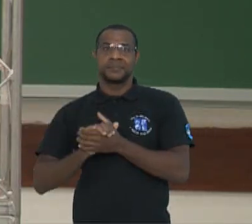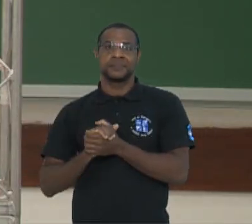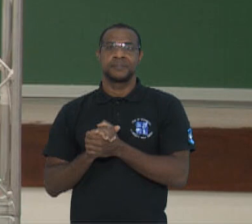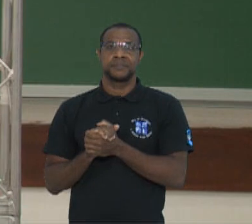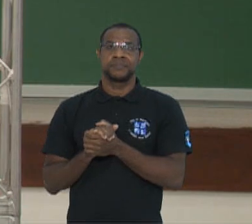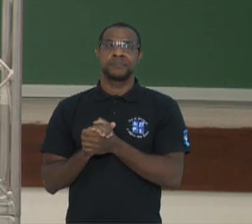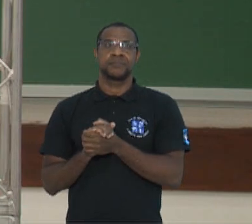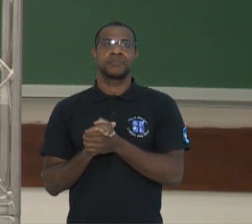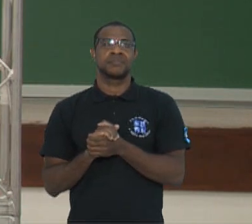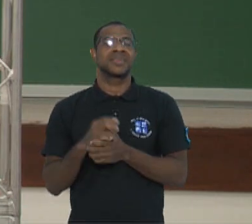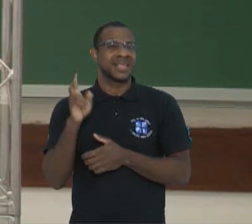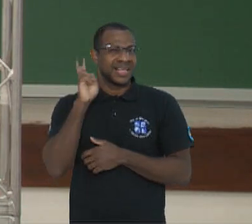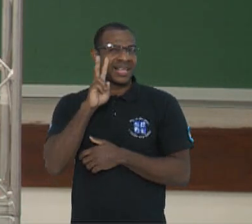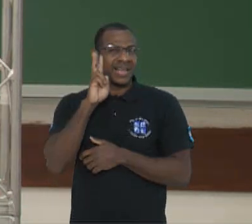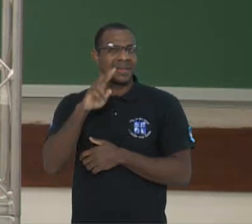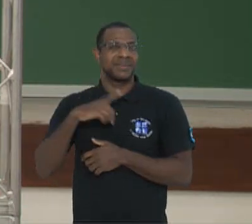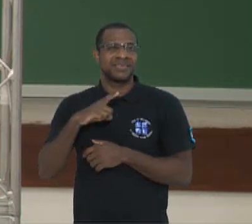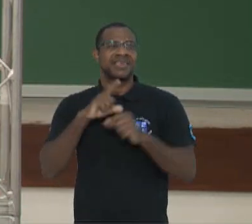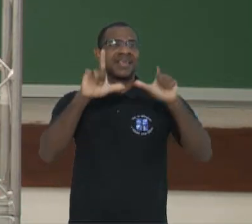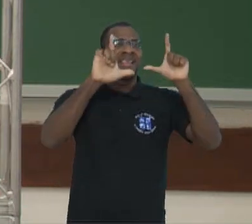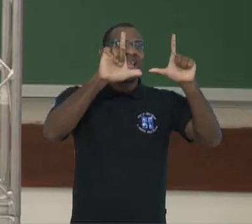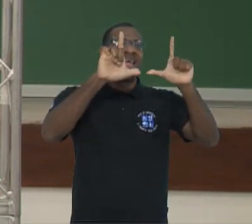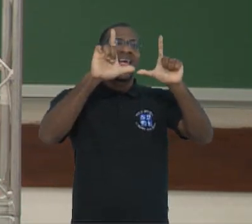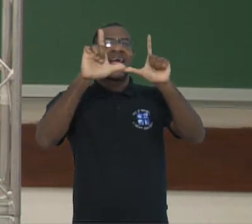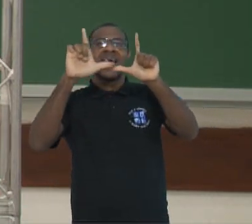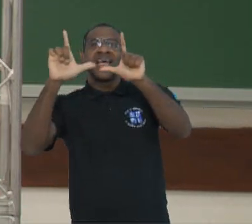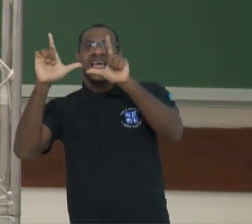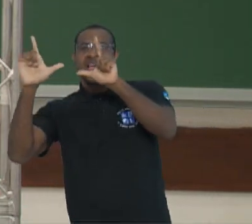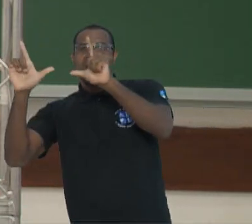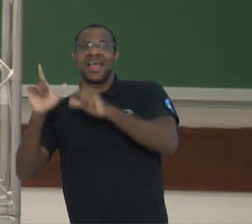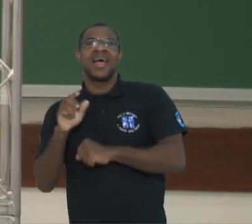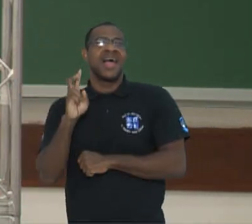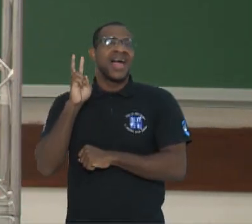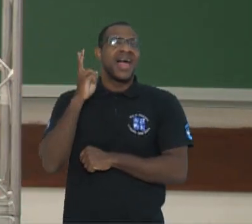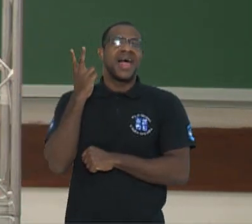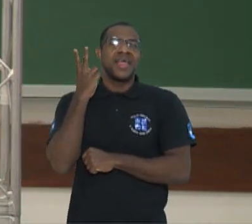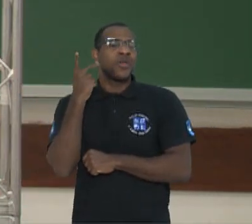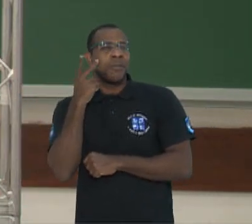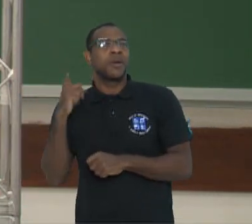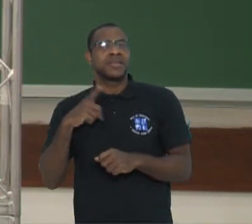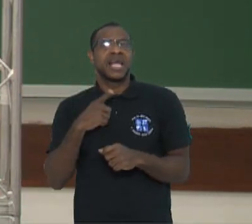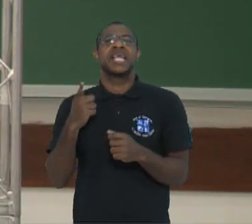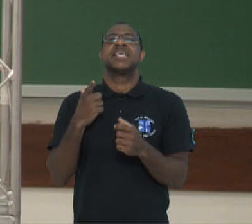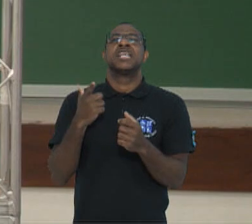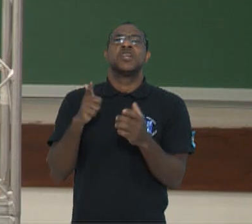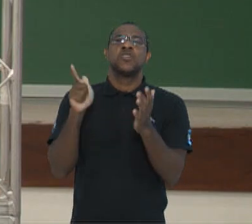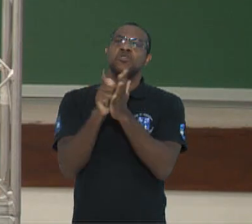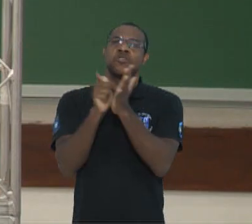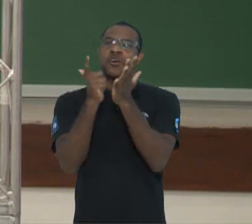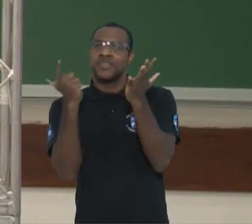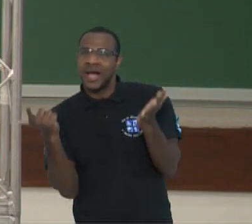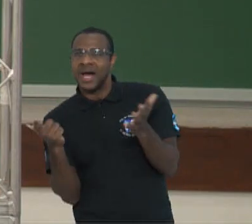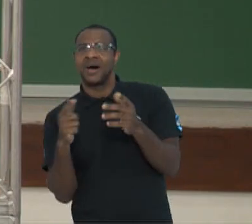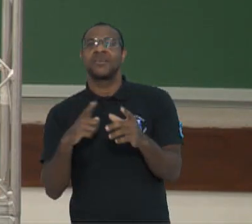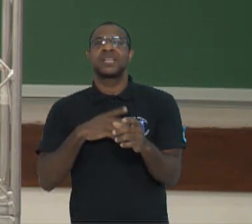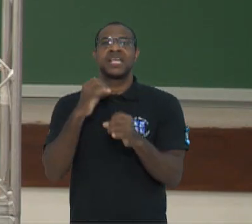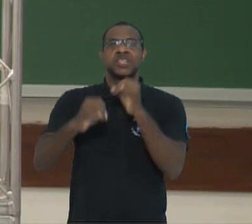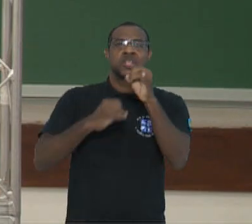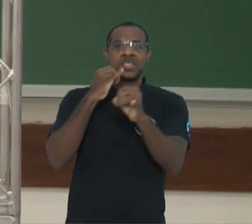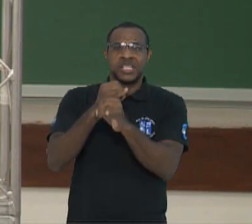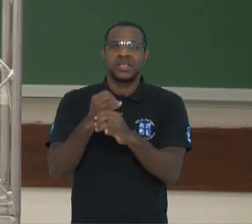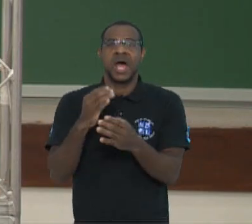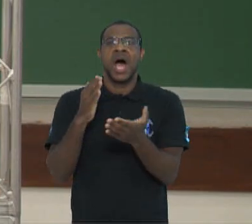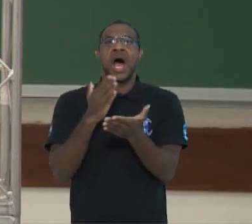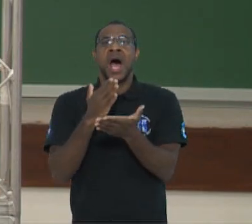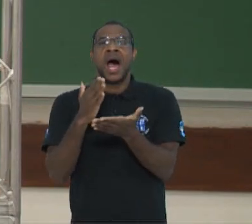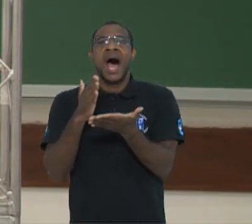Lembra que eu falei para vocês que a tirinha, ela é muito comum em jornais, na internet, né, em algumas revistas.